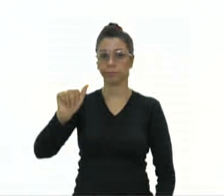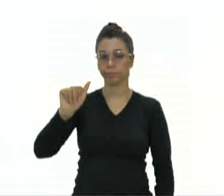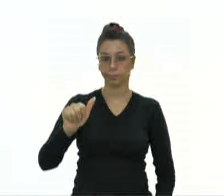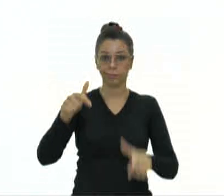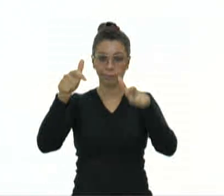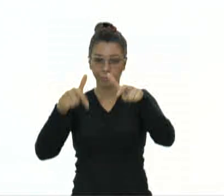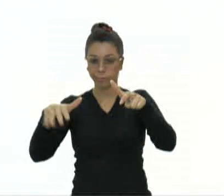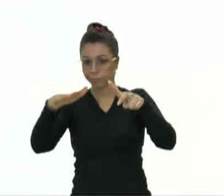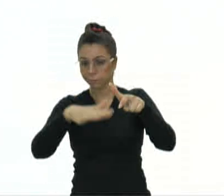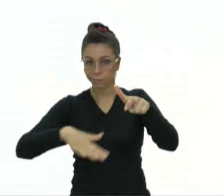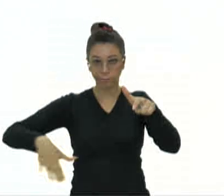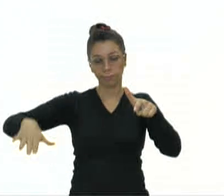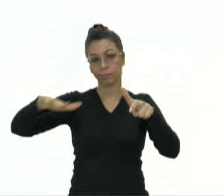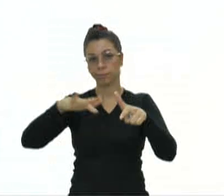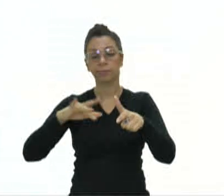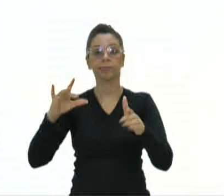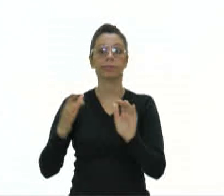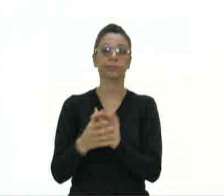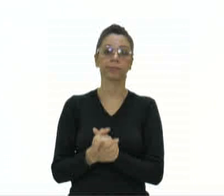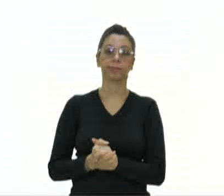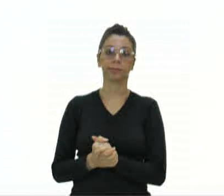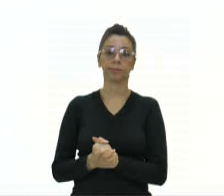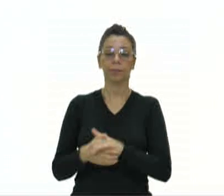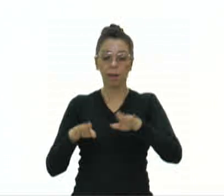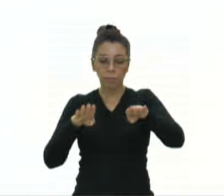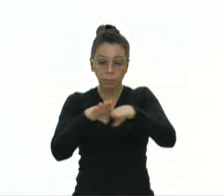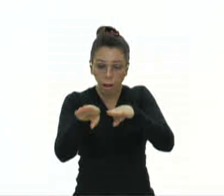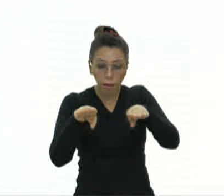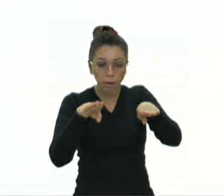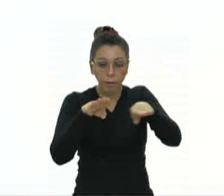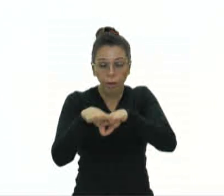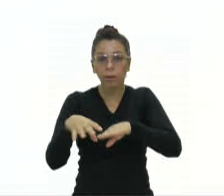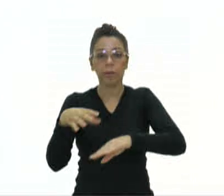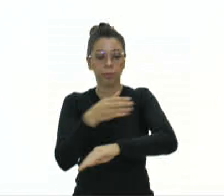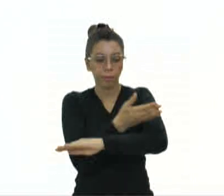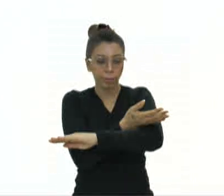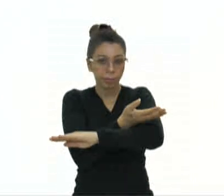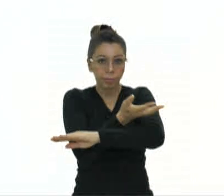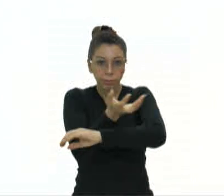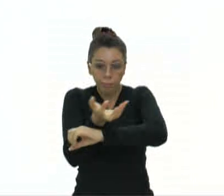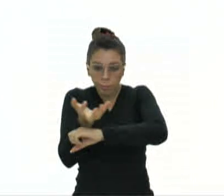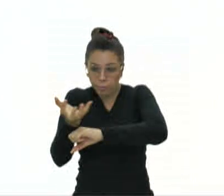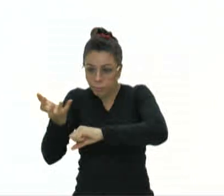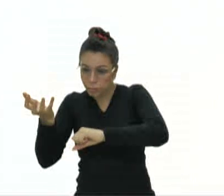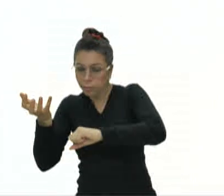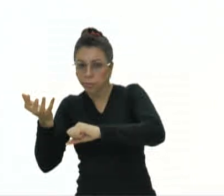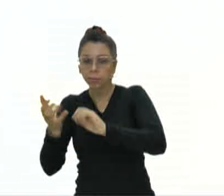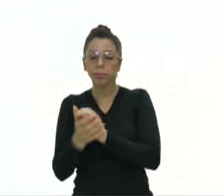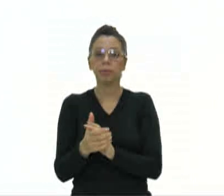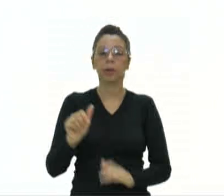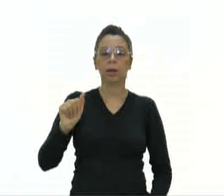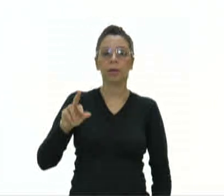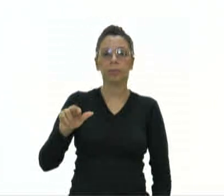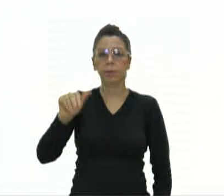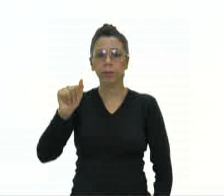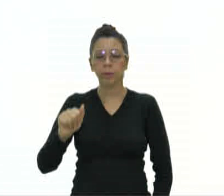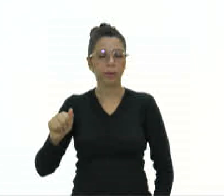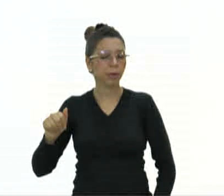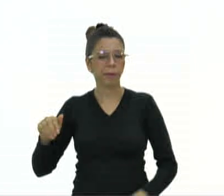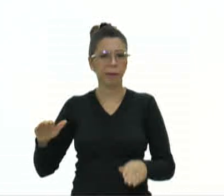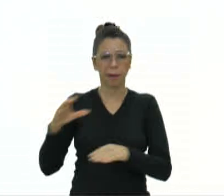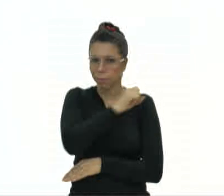regiões mais estáveis da placa tectônica, as formas de relevo geralmente são mais abruptas. Abruptas significa de